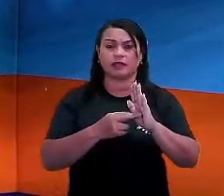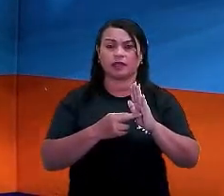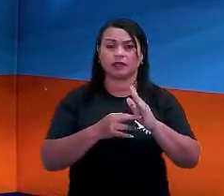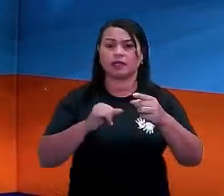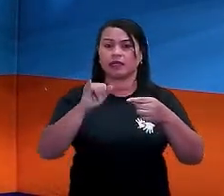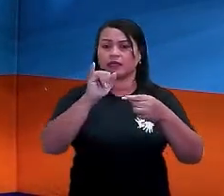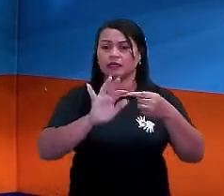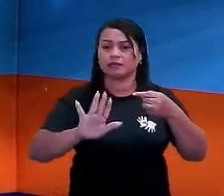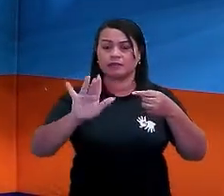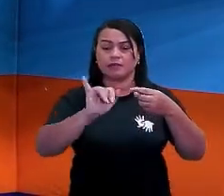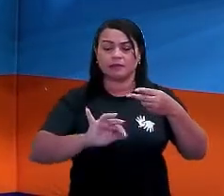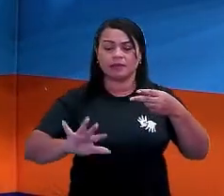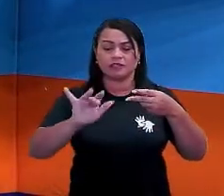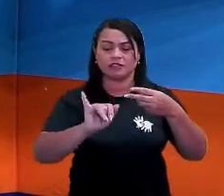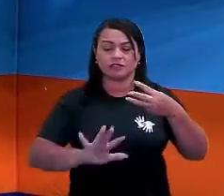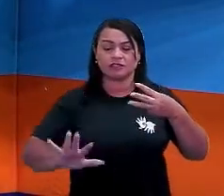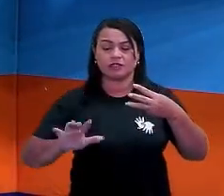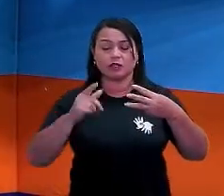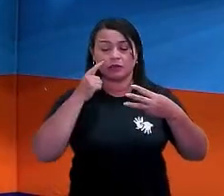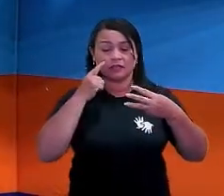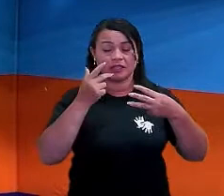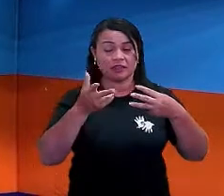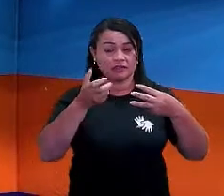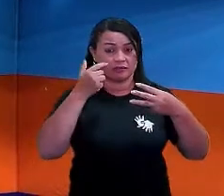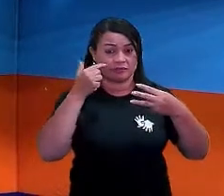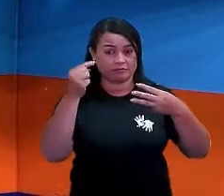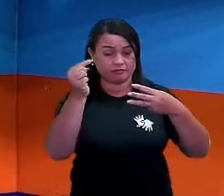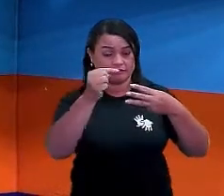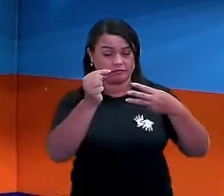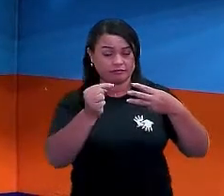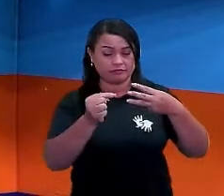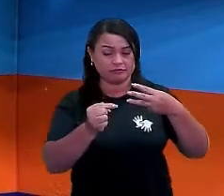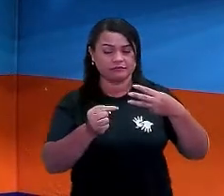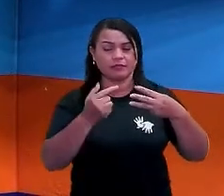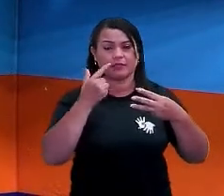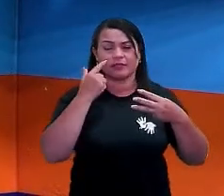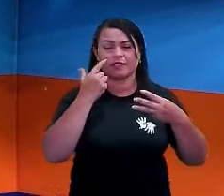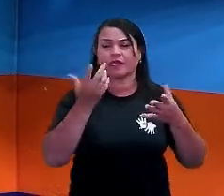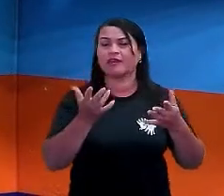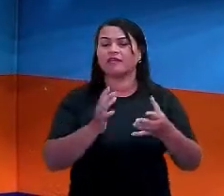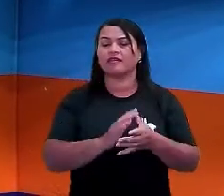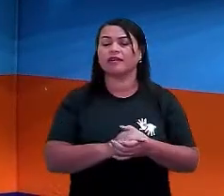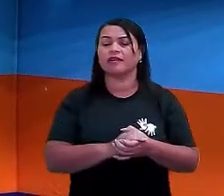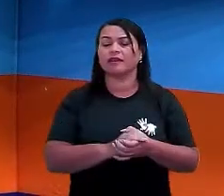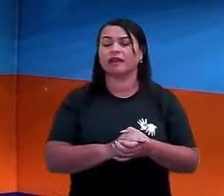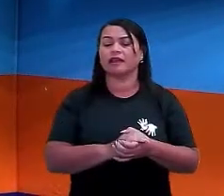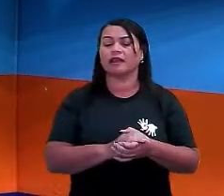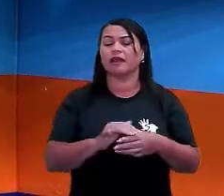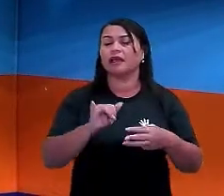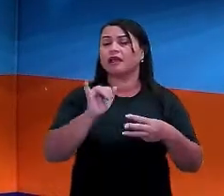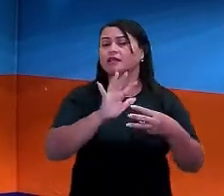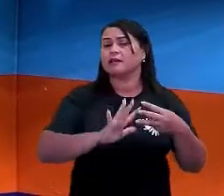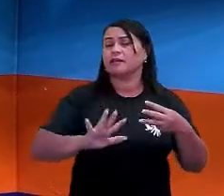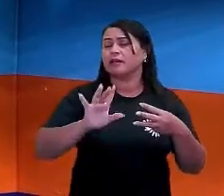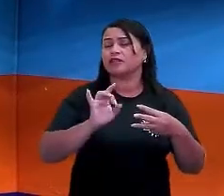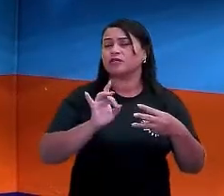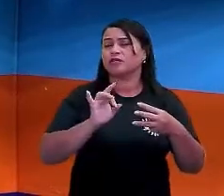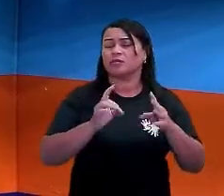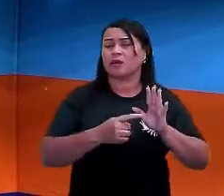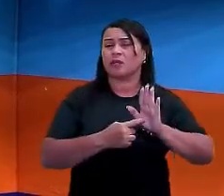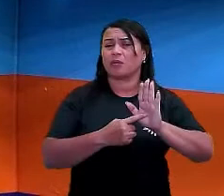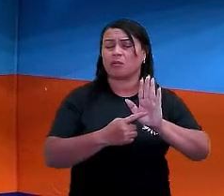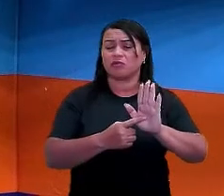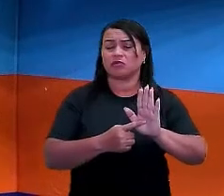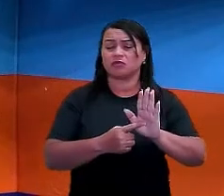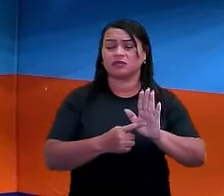entre as figuras aqui. Mas, observando a figura, né, eu não vou utilizar muito essa imagem aí foi mais ilustrativa, porque